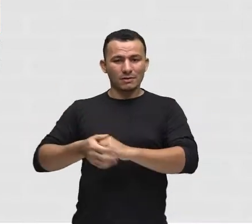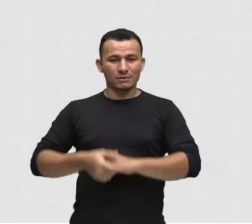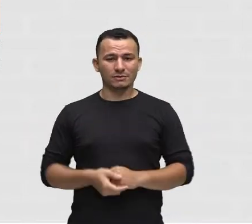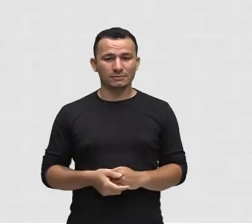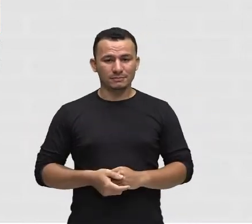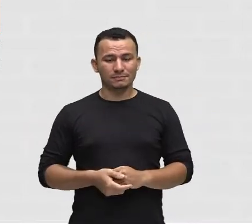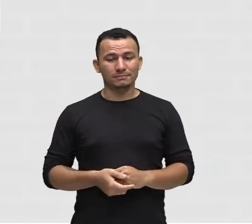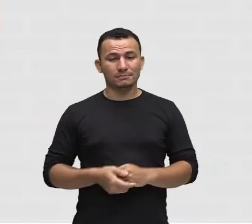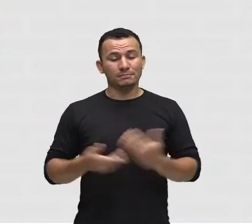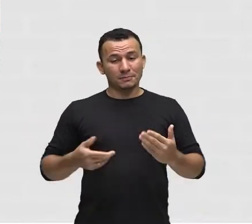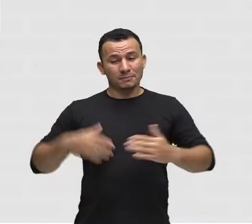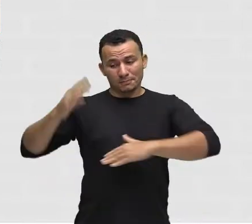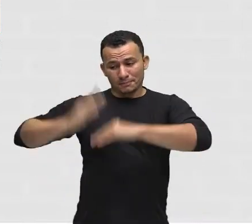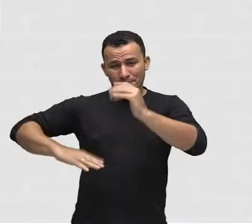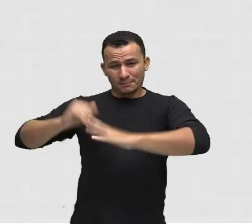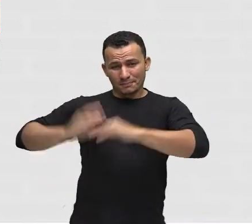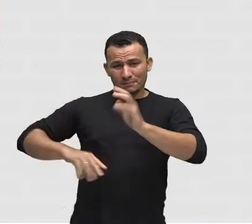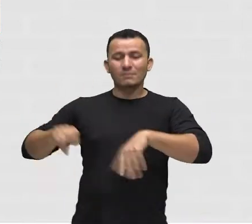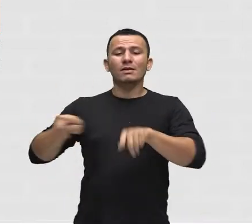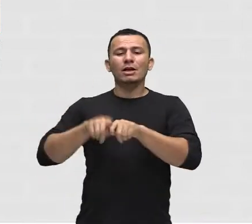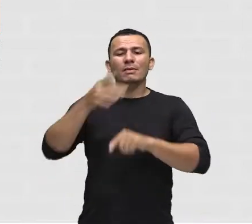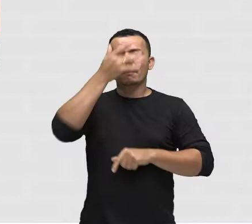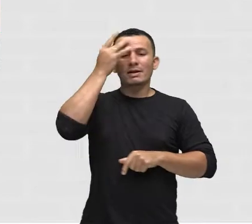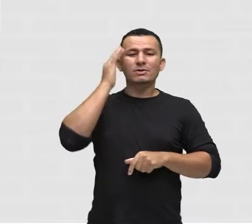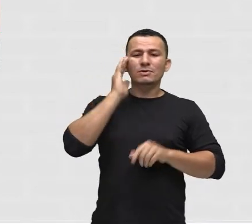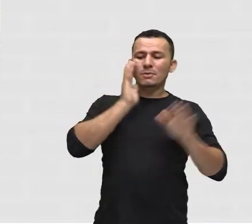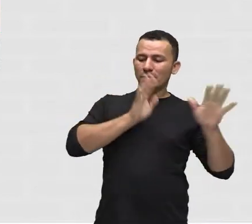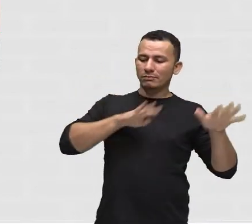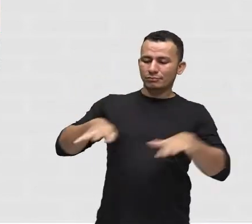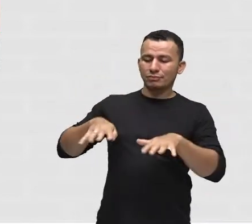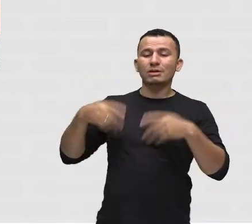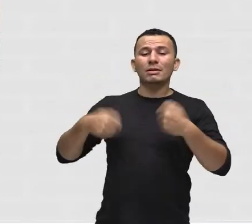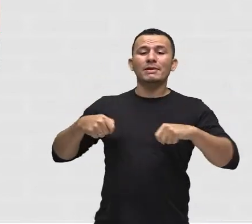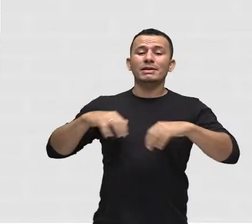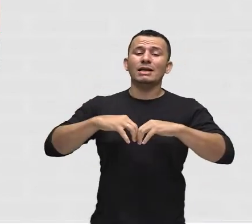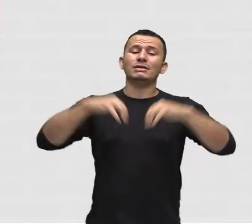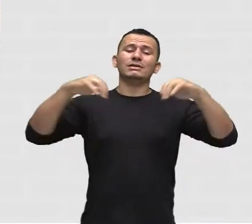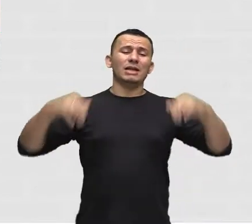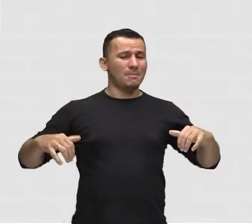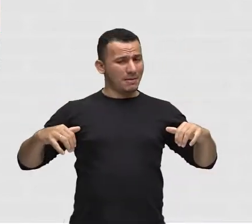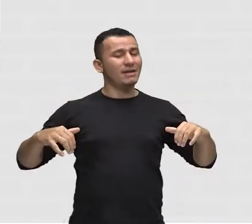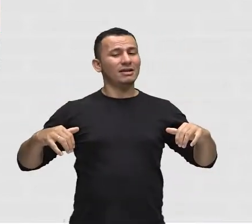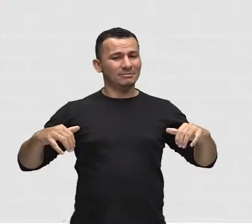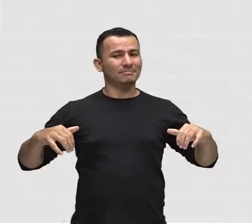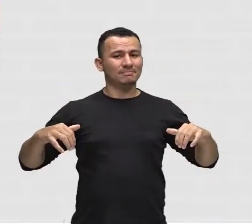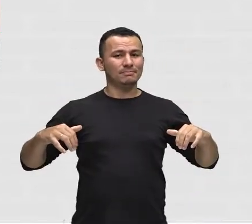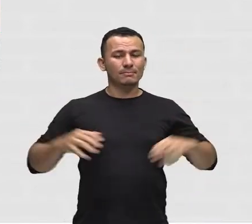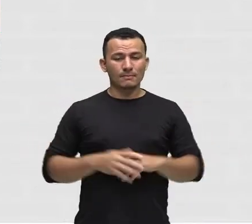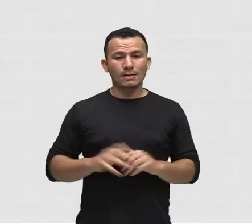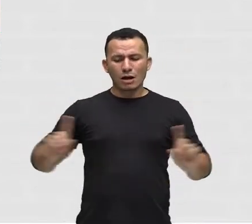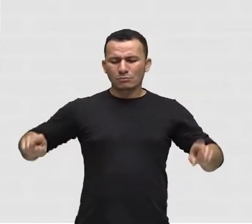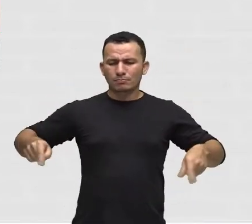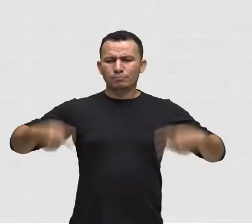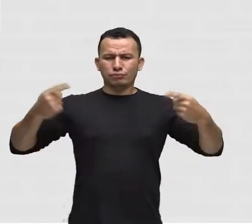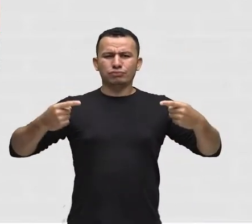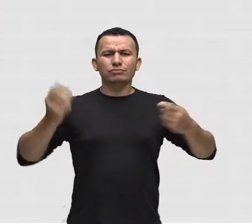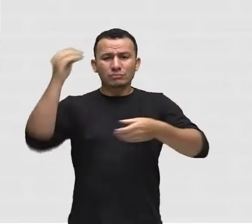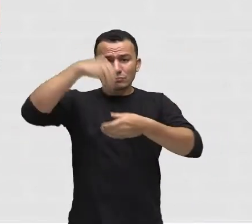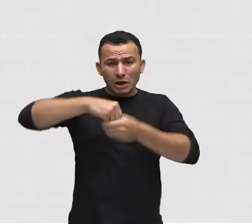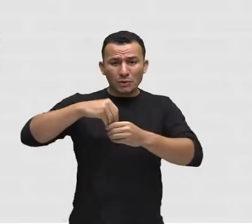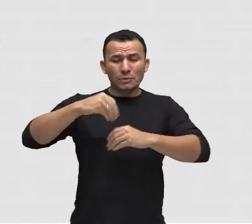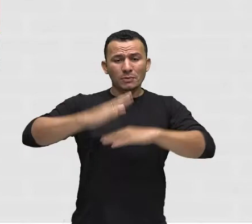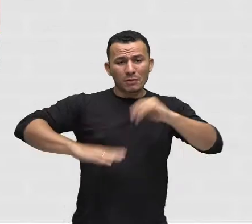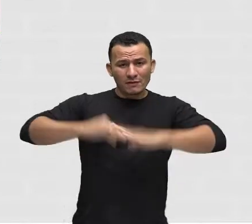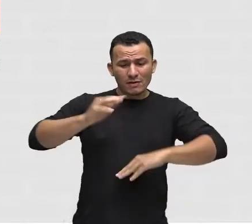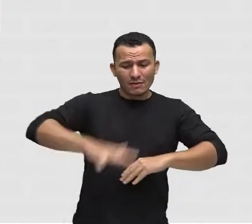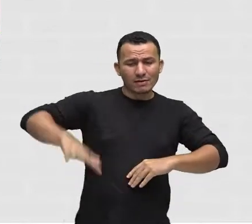que o atleta e também o espectador saiba desmitificar essa ideia, separar esse conceito, né? De que a rivalidade existe, mas ela